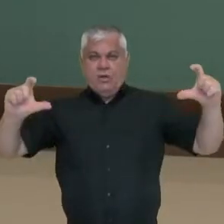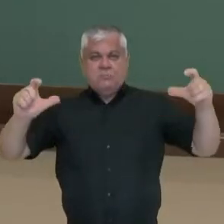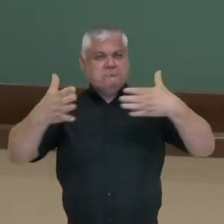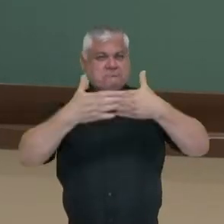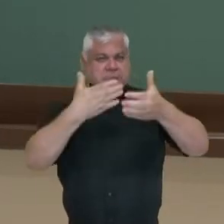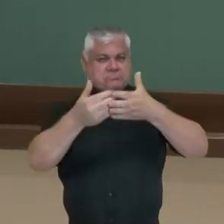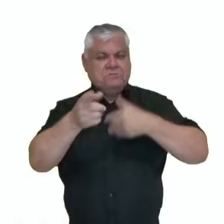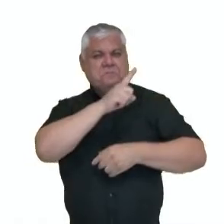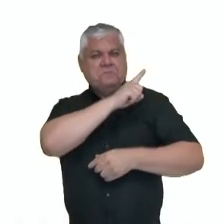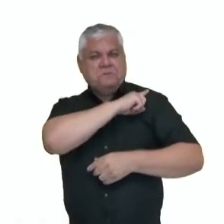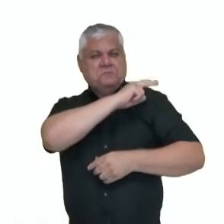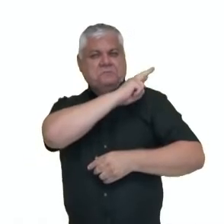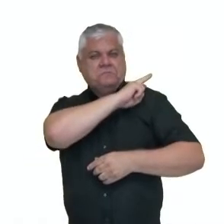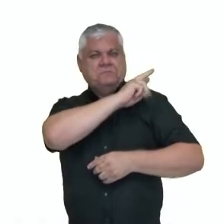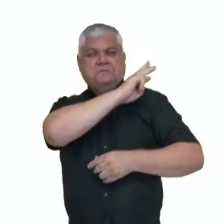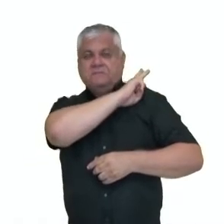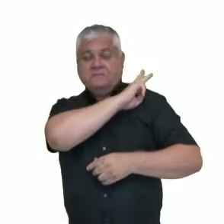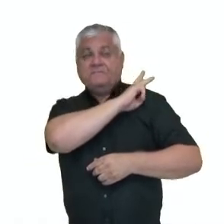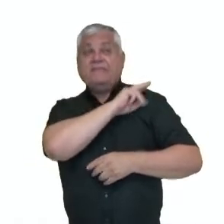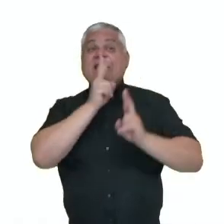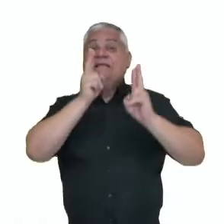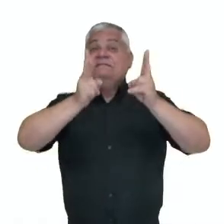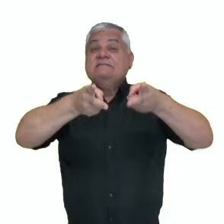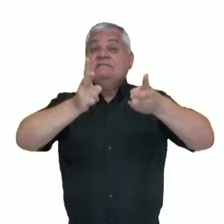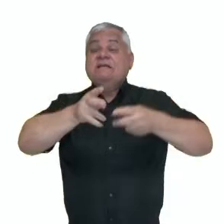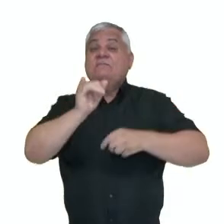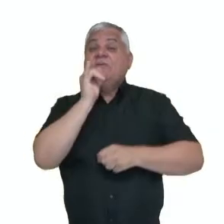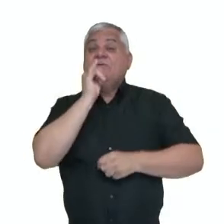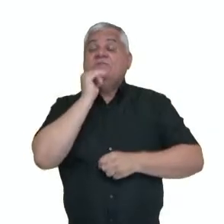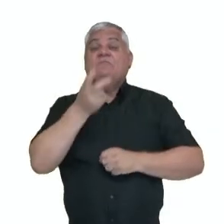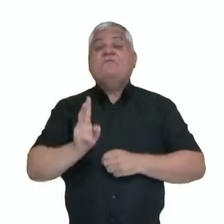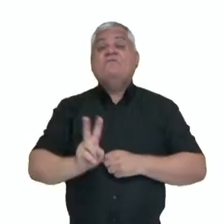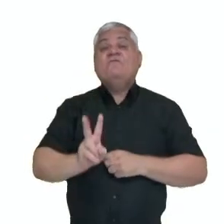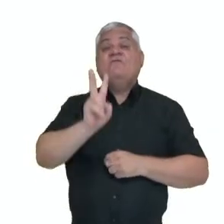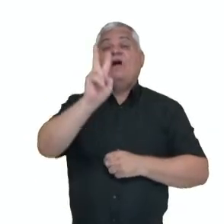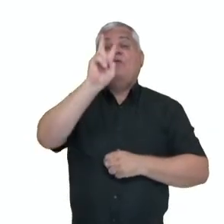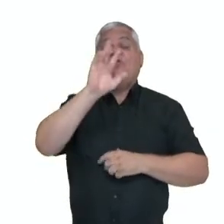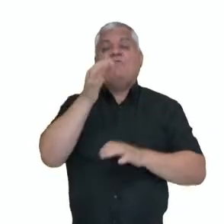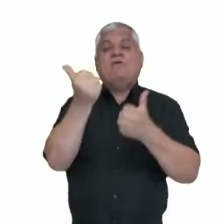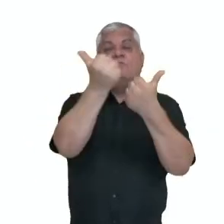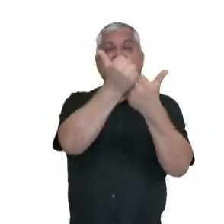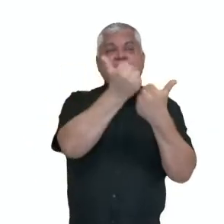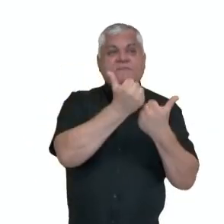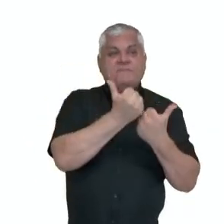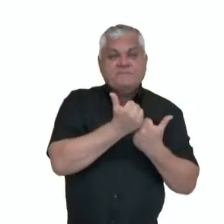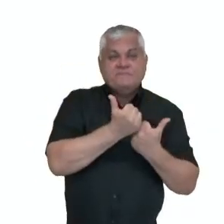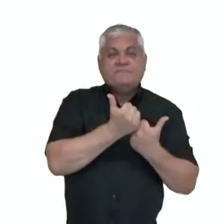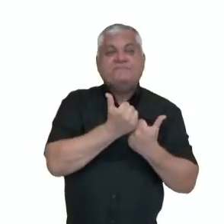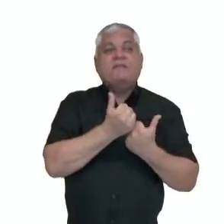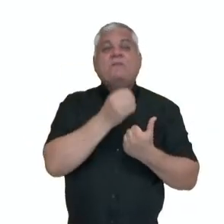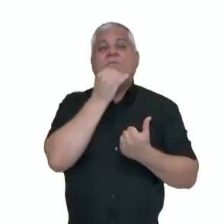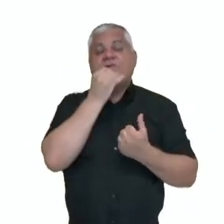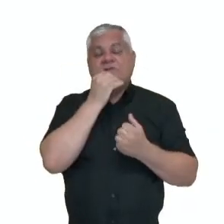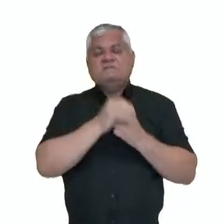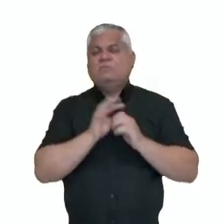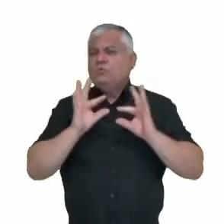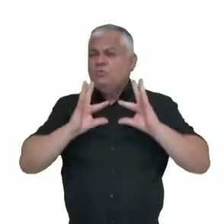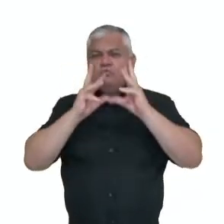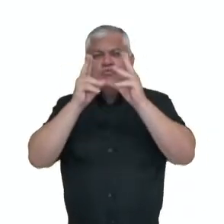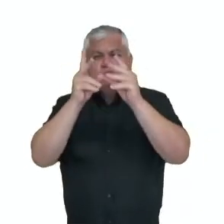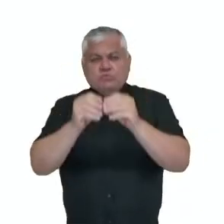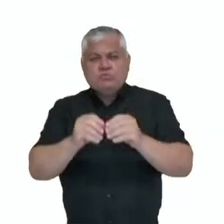vou ter? Eu vou ter ela sempre em função de um valor que eu vou substituir aqui. E eu vou pegar toda